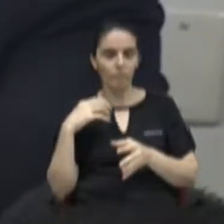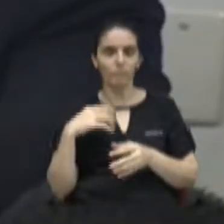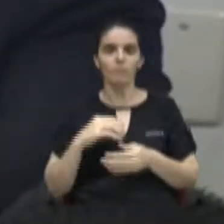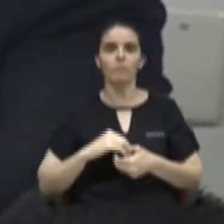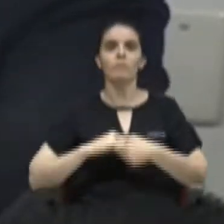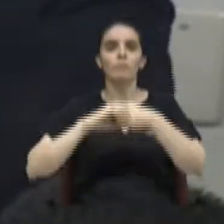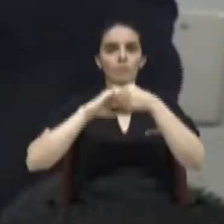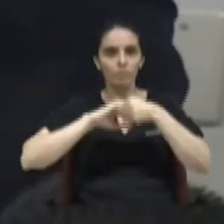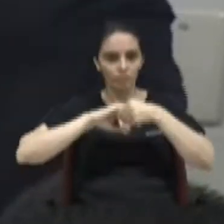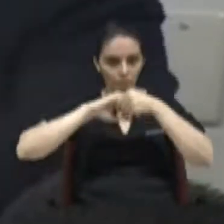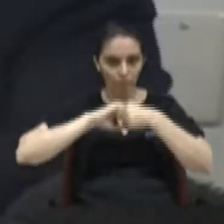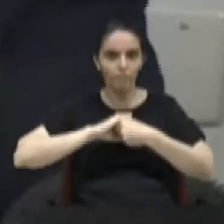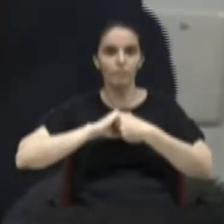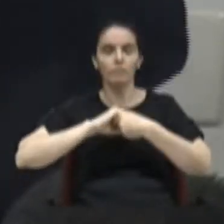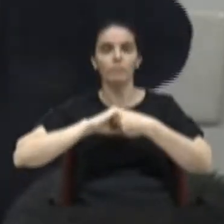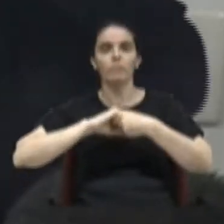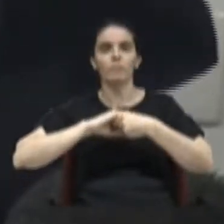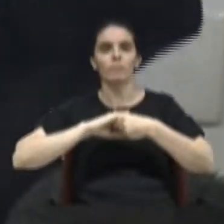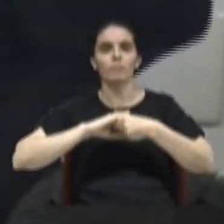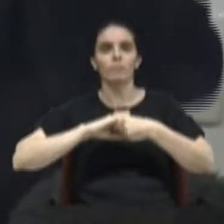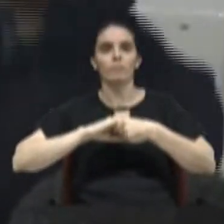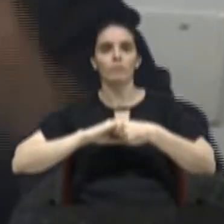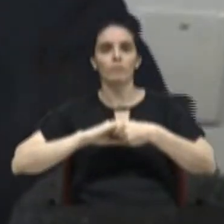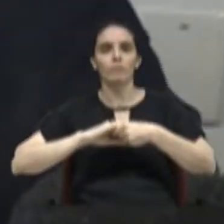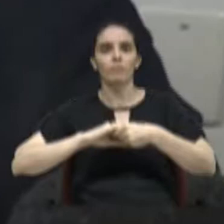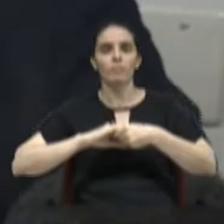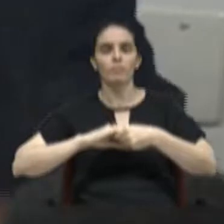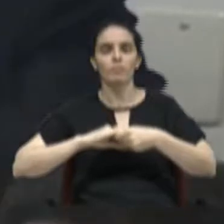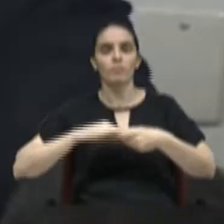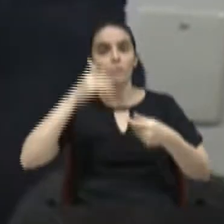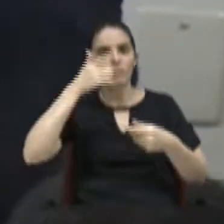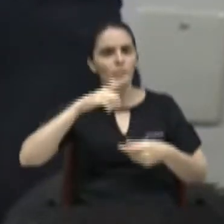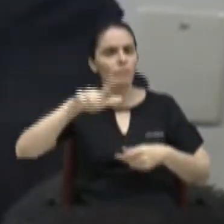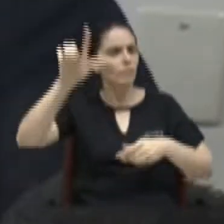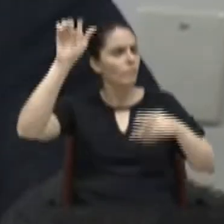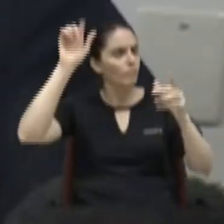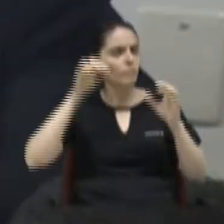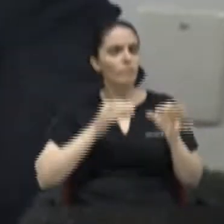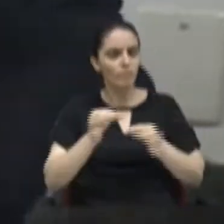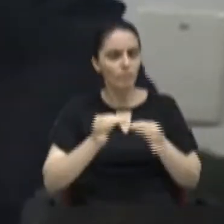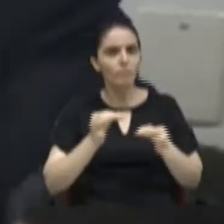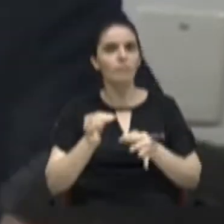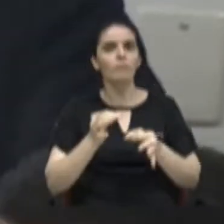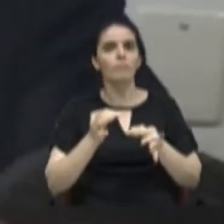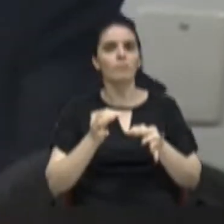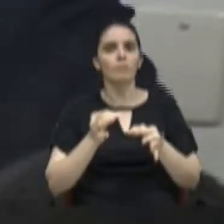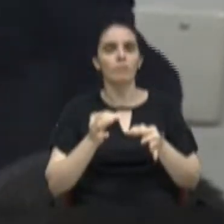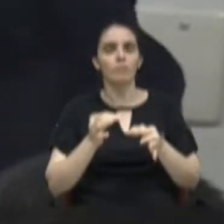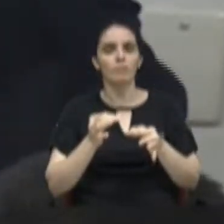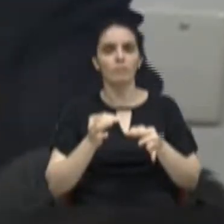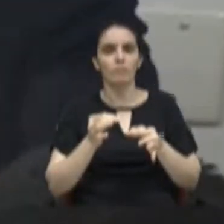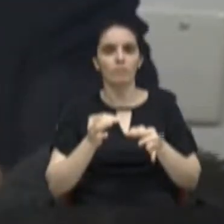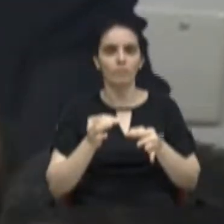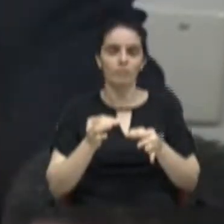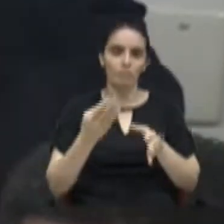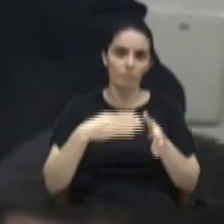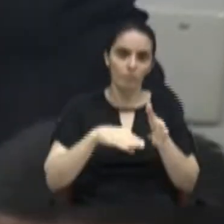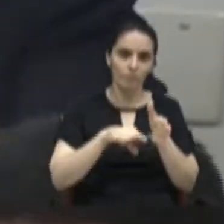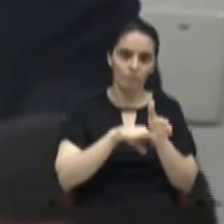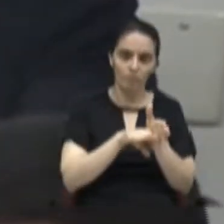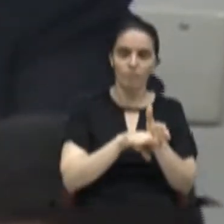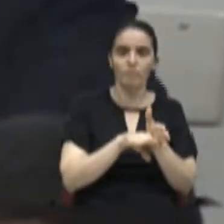Parabéns, que vários e outros projetos possam vir de encontro com aqueles